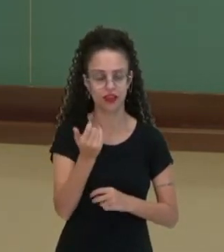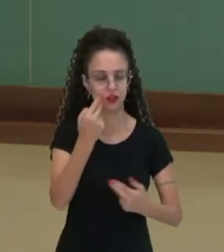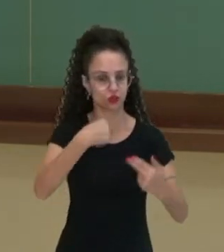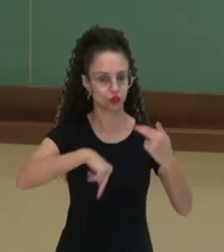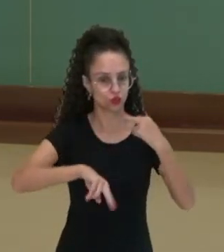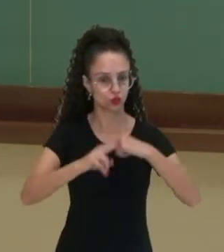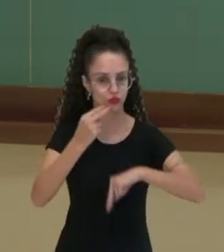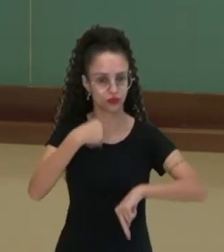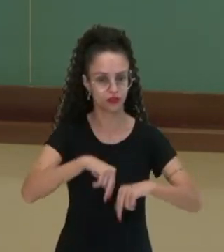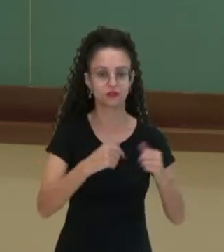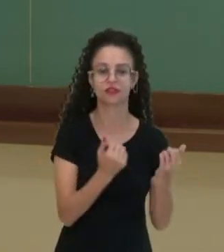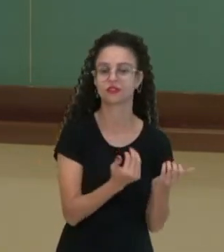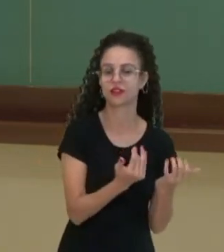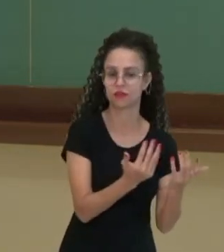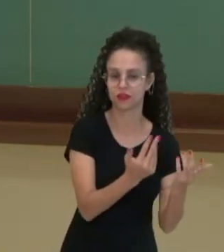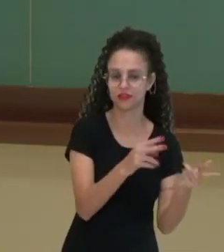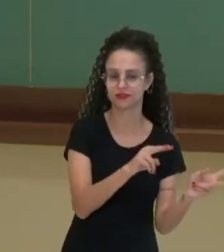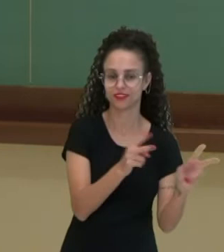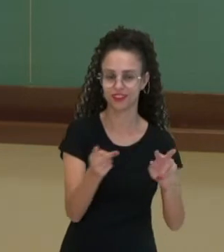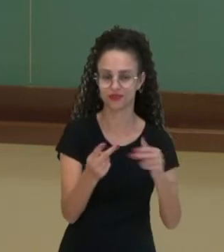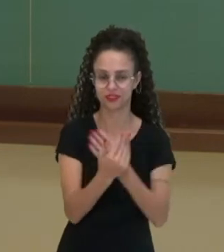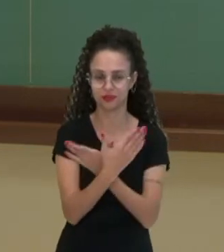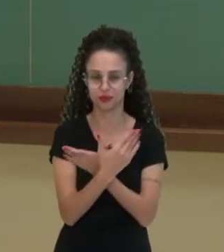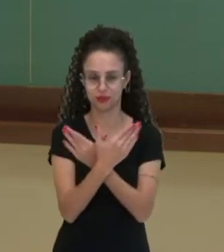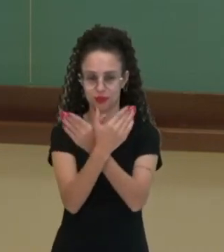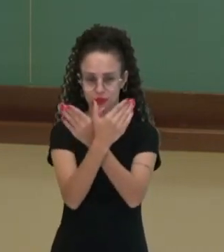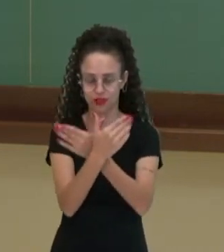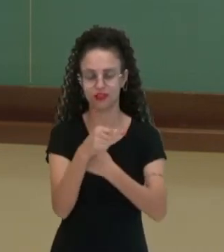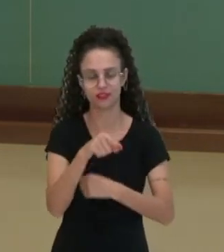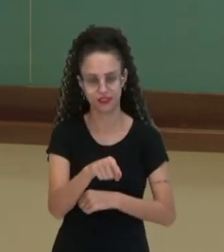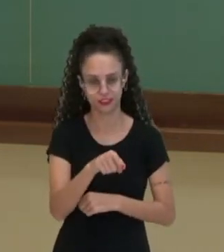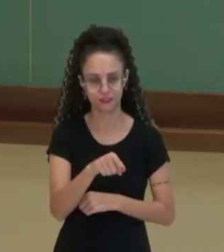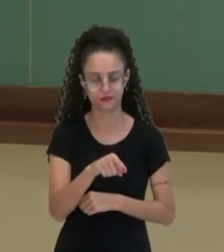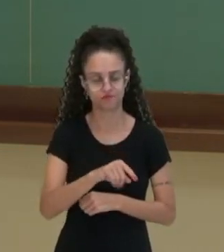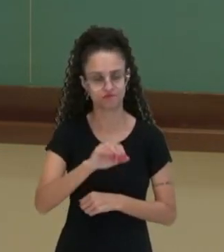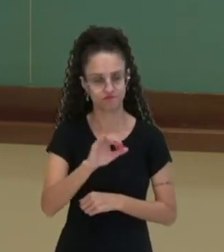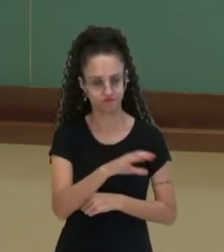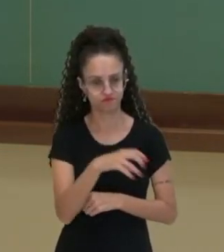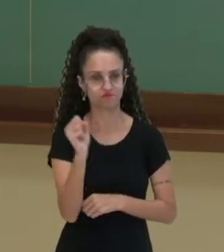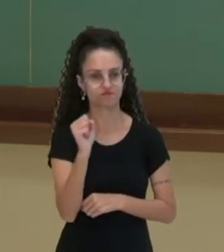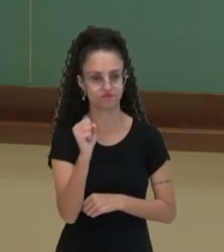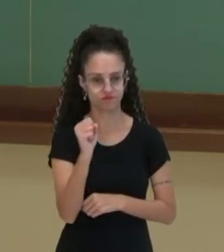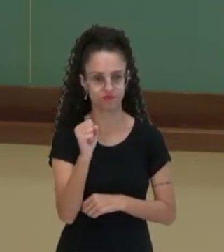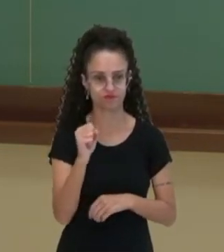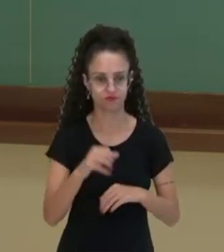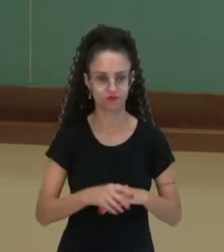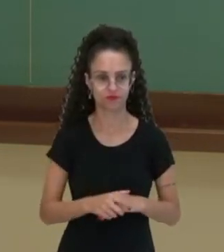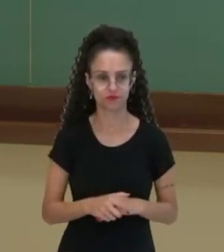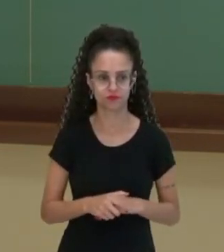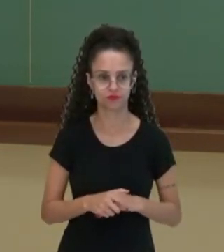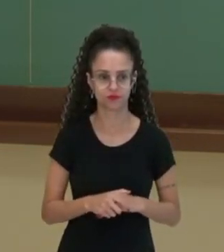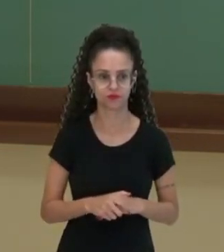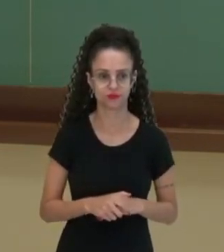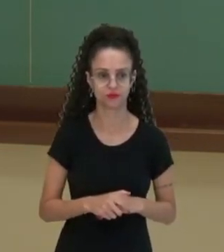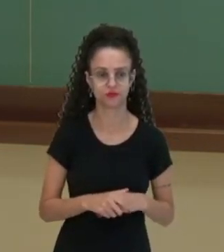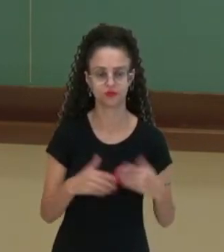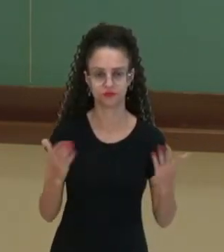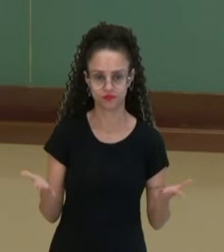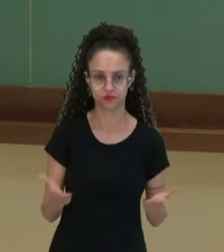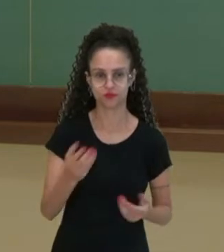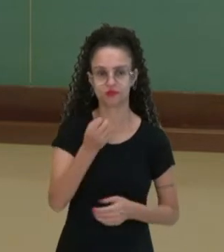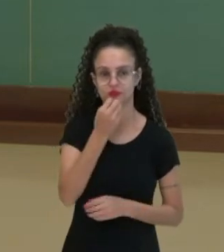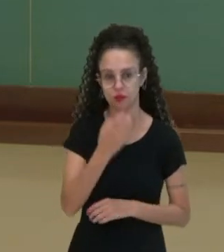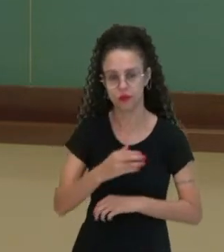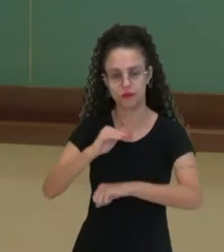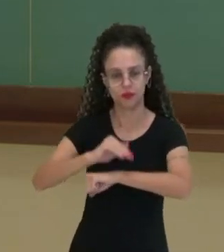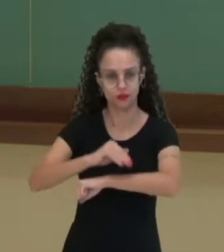nutrientes que tem nessa planta que foi transferido para a borboleta quando ela se aproveitou, quando ela se alimentou aqui da florzinha. Muito bem, o sapo